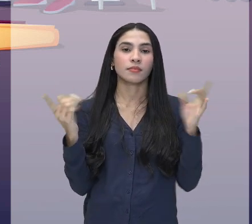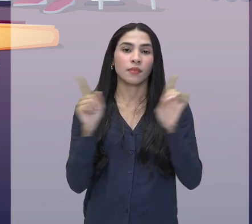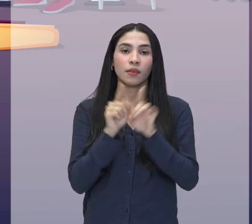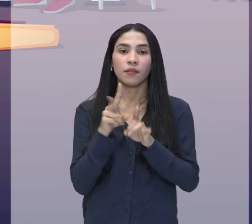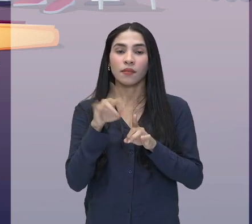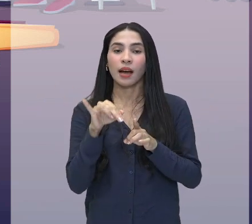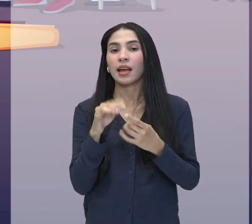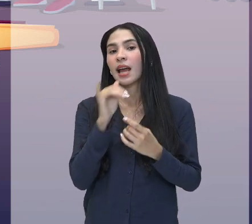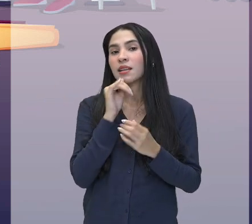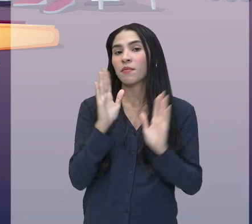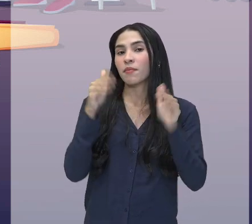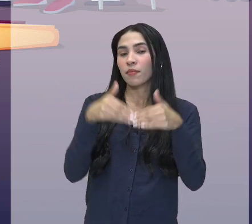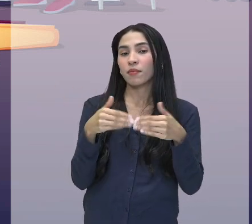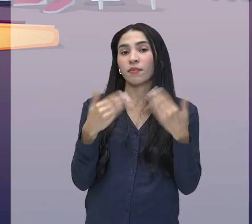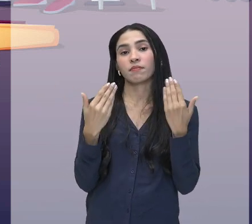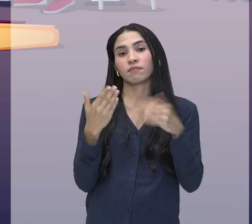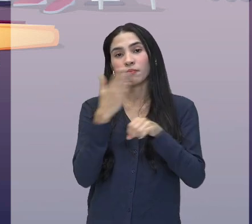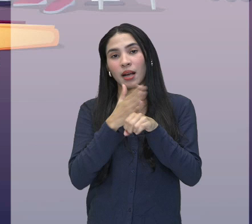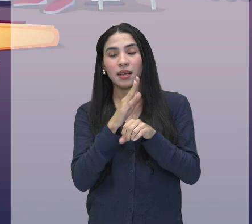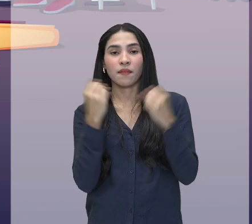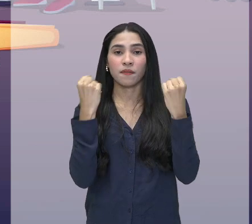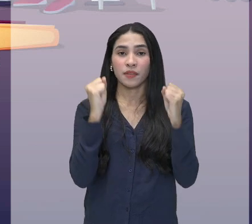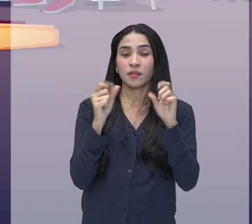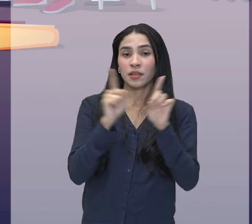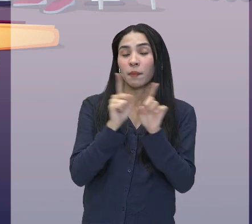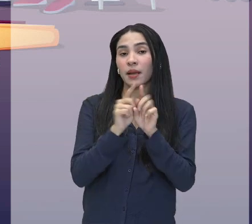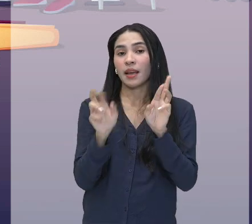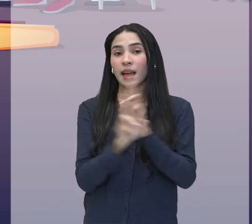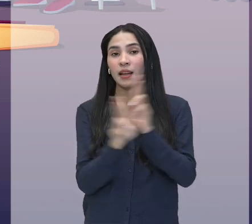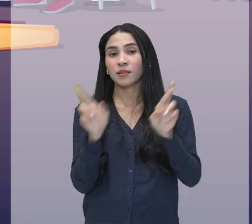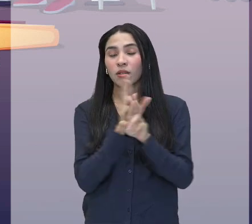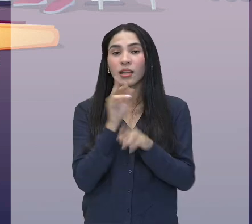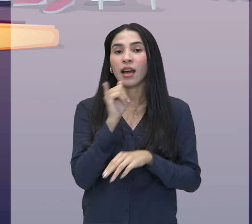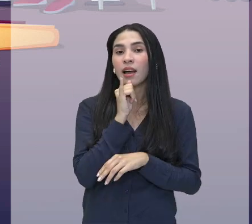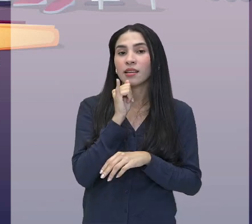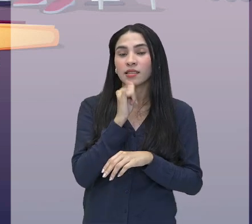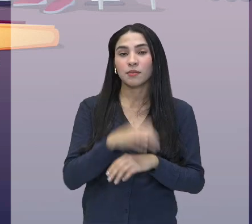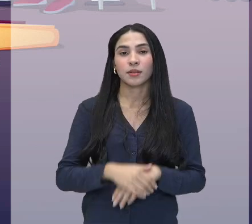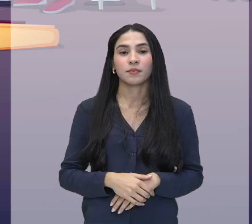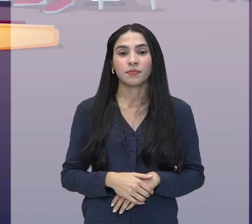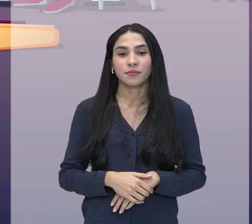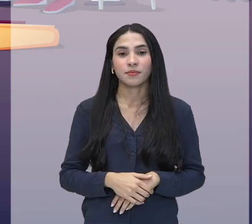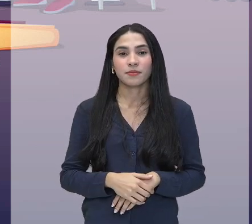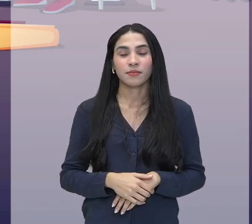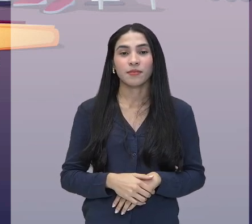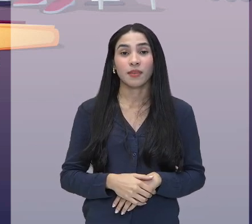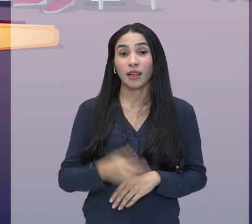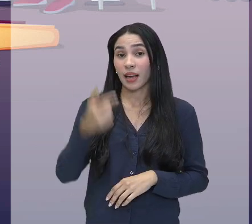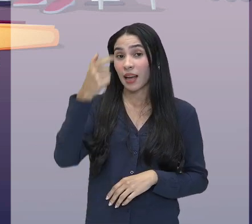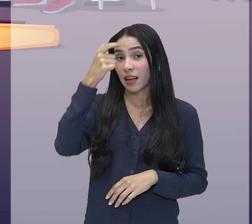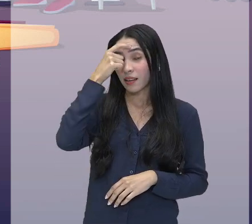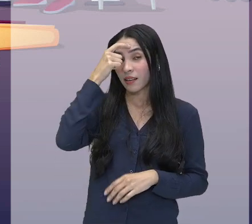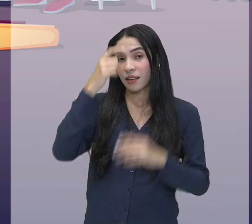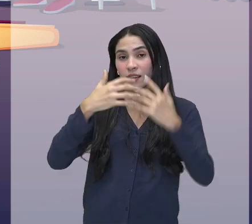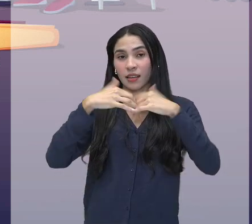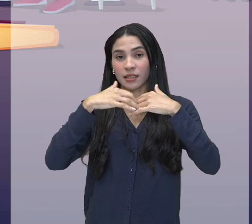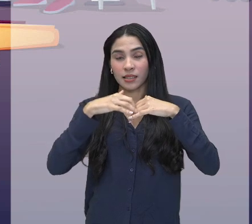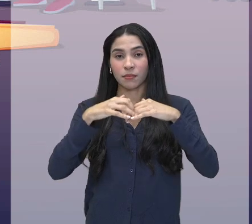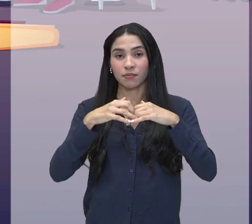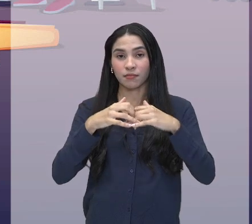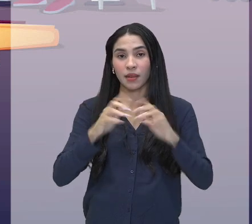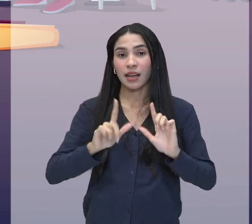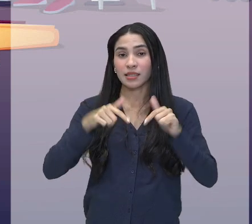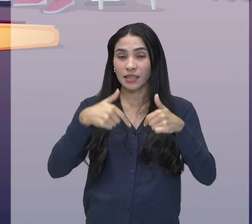só aspectos físicos, como também aspectos relacionados ao nosso cérebro, né, o estímulo do nosso